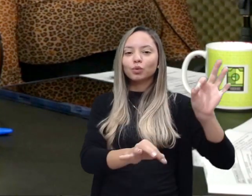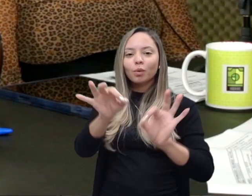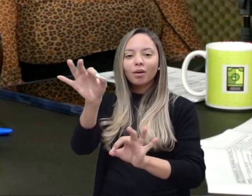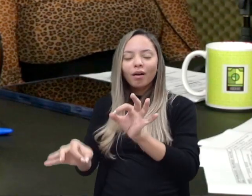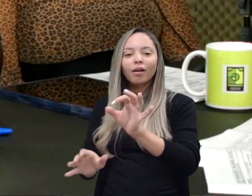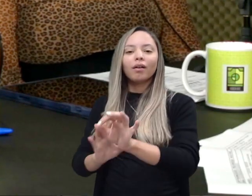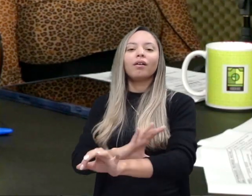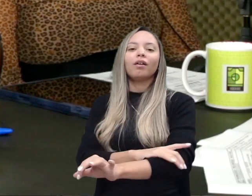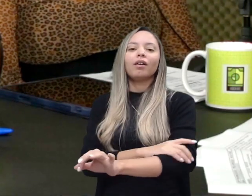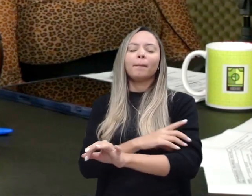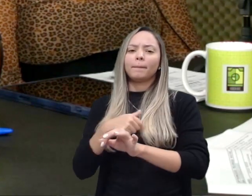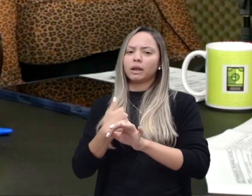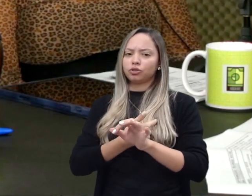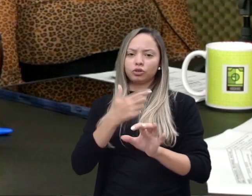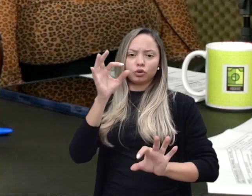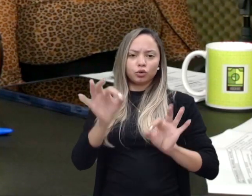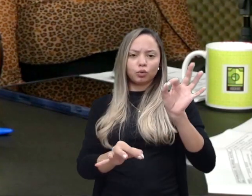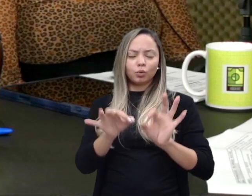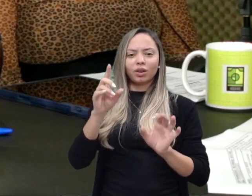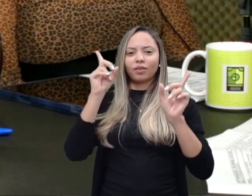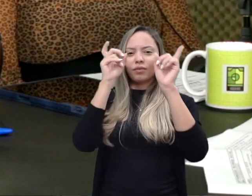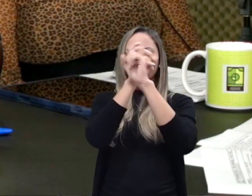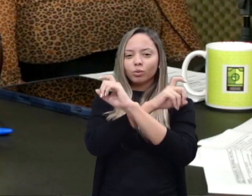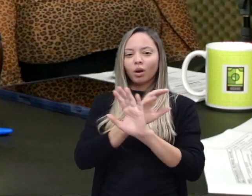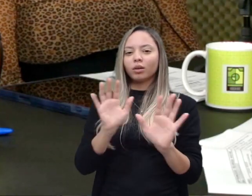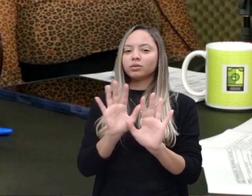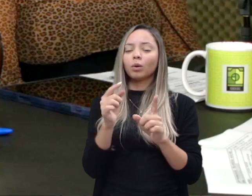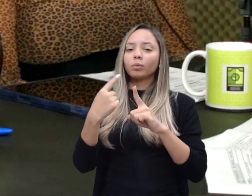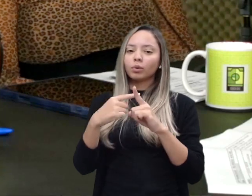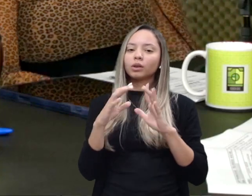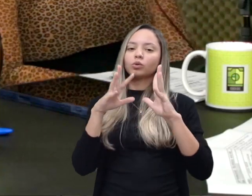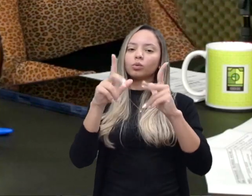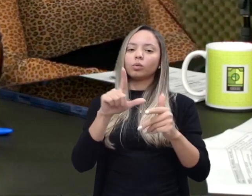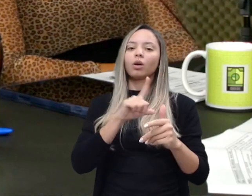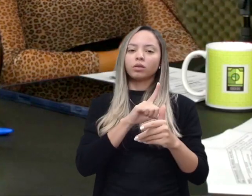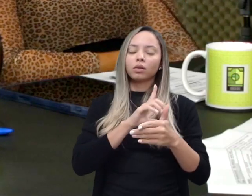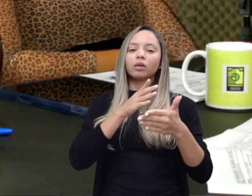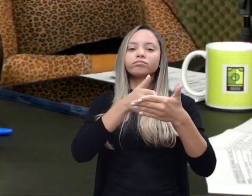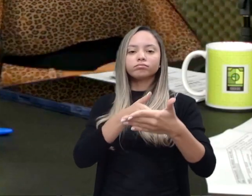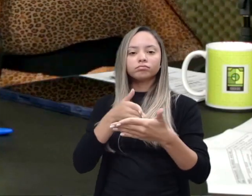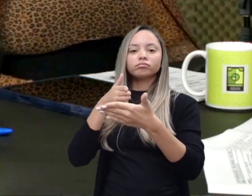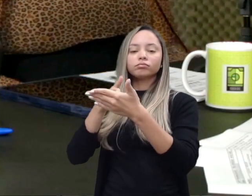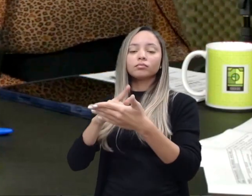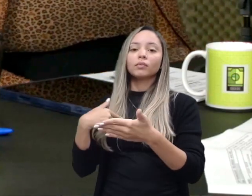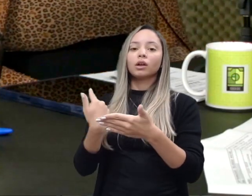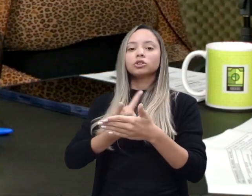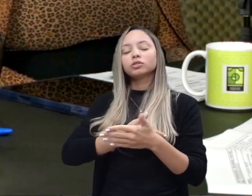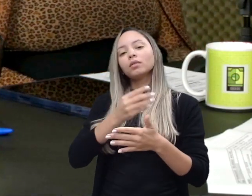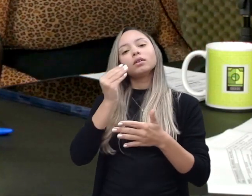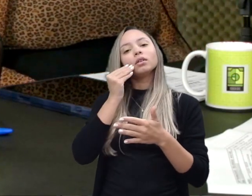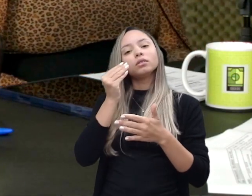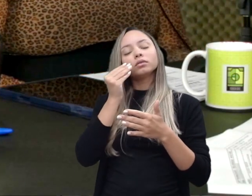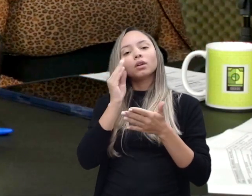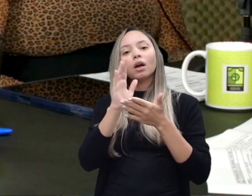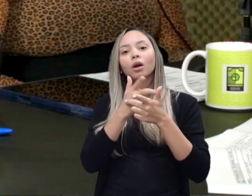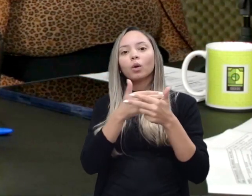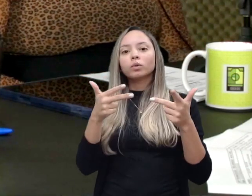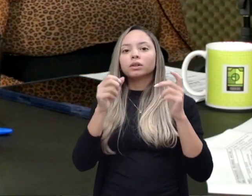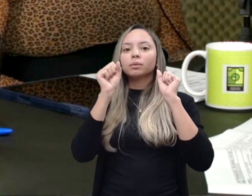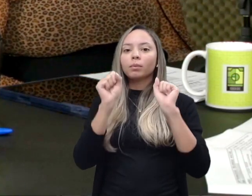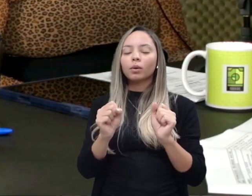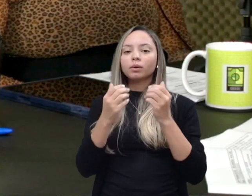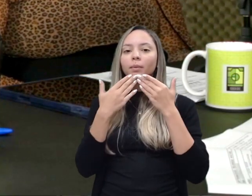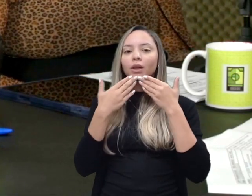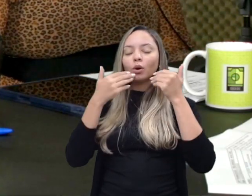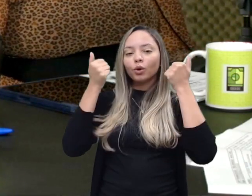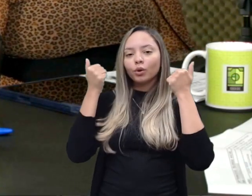vai apontar dificuldades, porque dificuldade vai ter em todo lugar. A gente vai para ressaltar as coisas que podem ficar ainda melhores. As